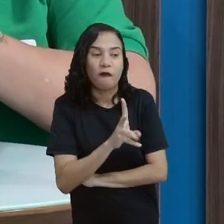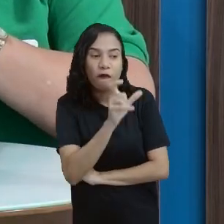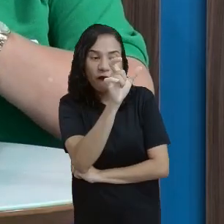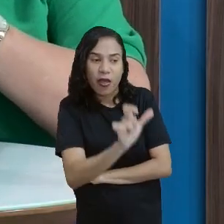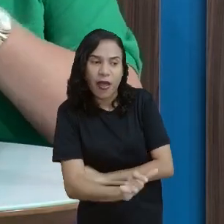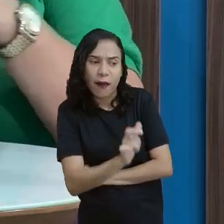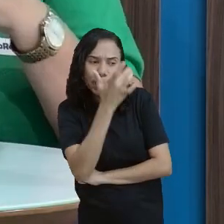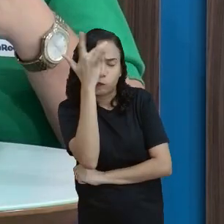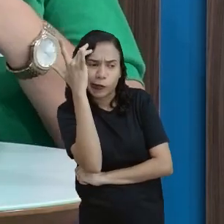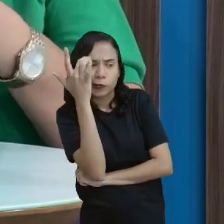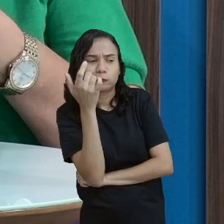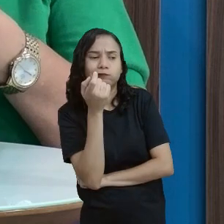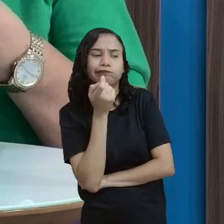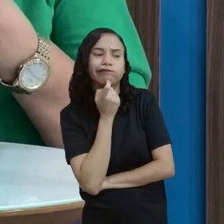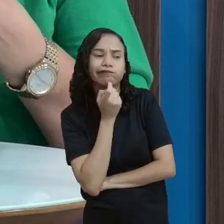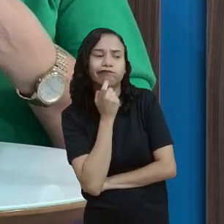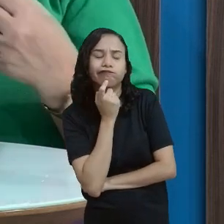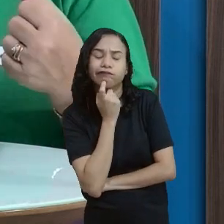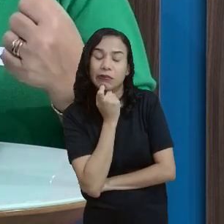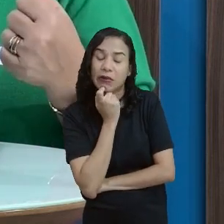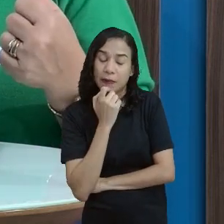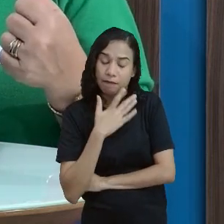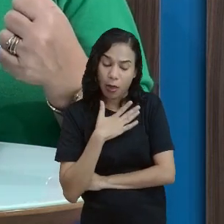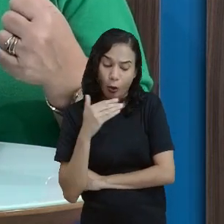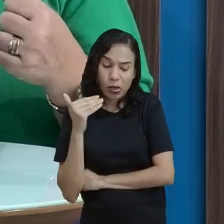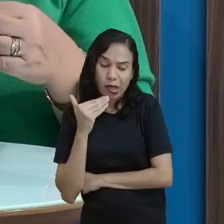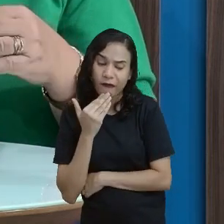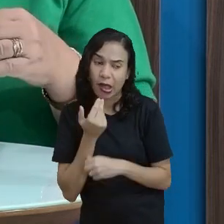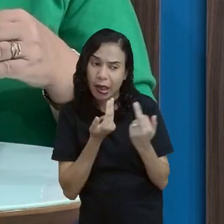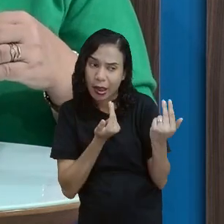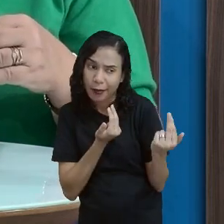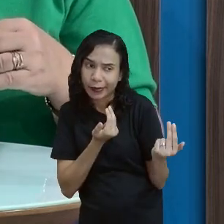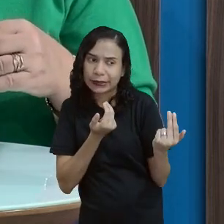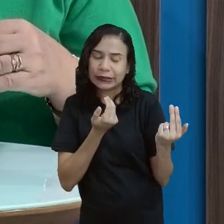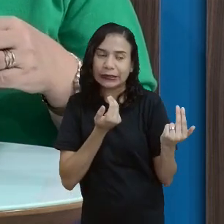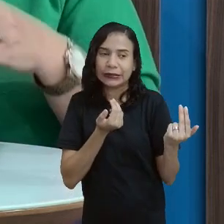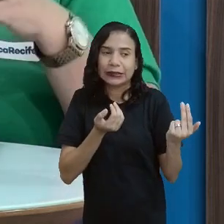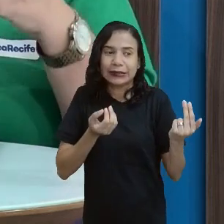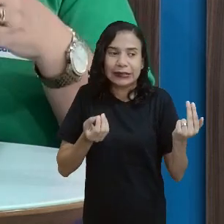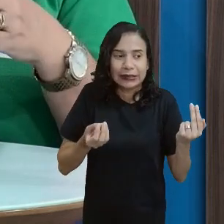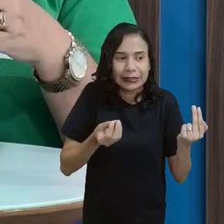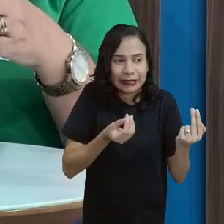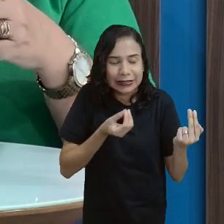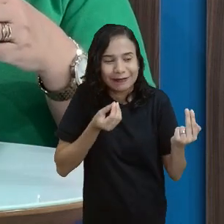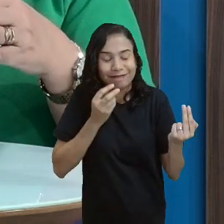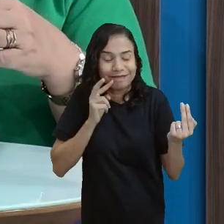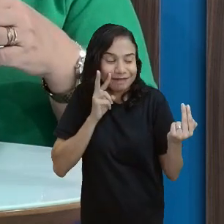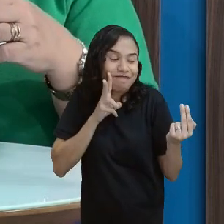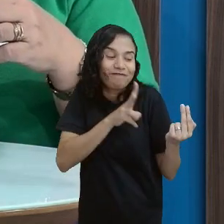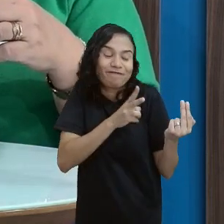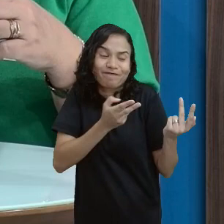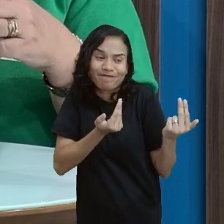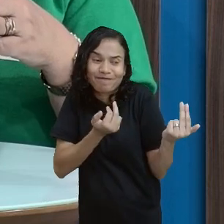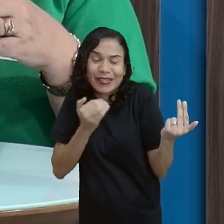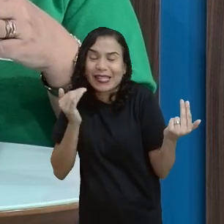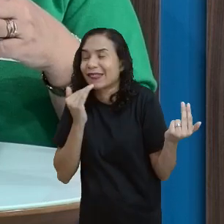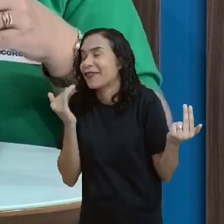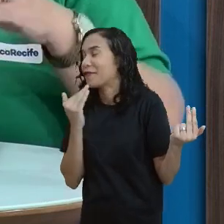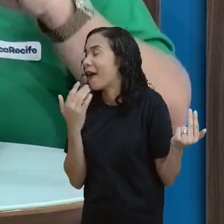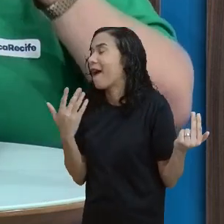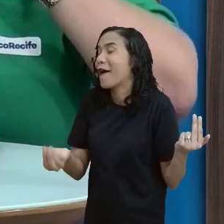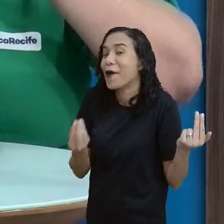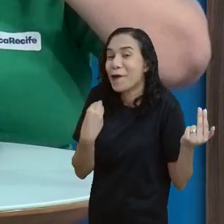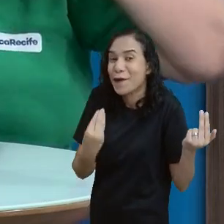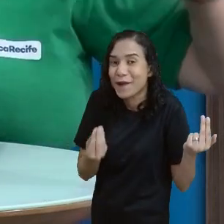né? Vamos dizer assim, os nossos defeitos. É. E aí, quando a gente vê os nossos defeitos, aí o que gente quer